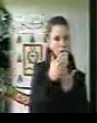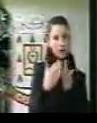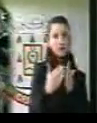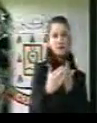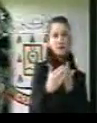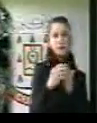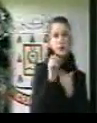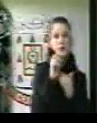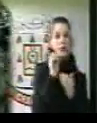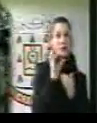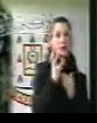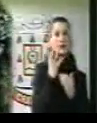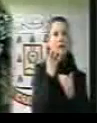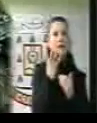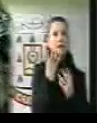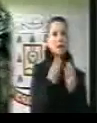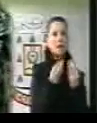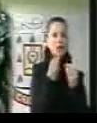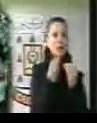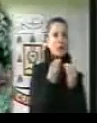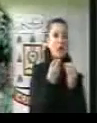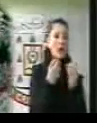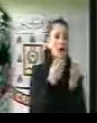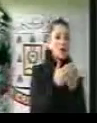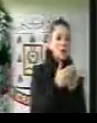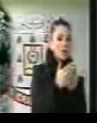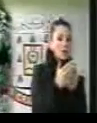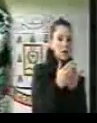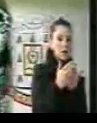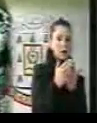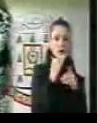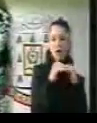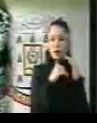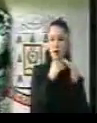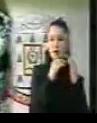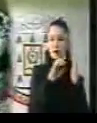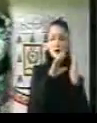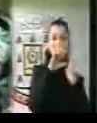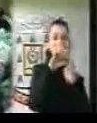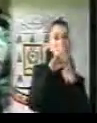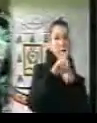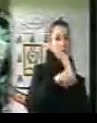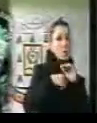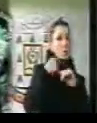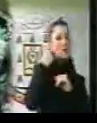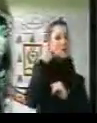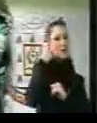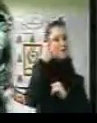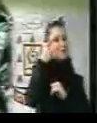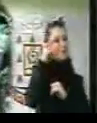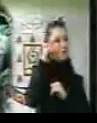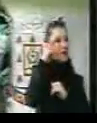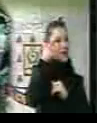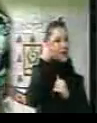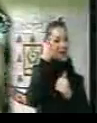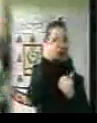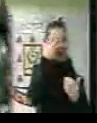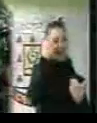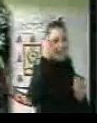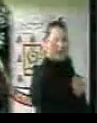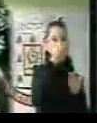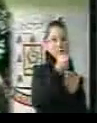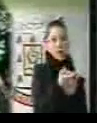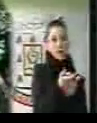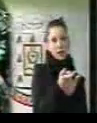que acontece hoje é o contrário, começa as obras para depois pensar na desapropriação, e isso o que, que faz? Muitas vezes o governo do Estado